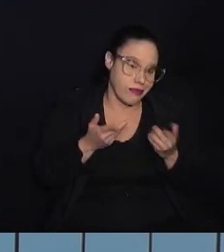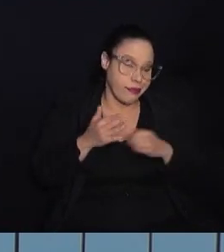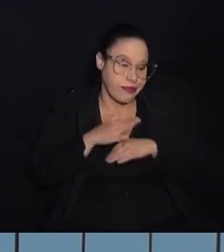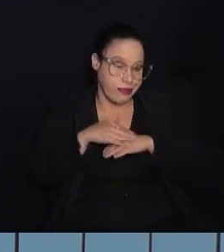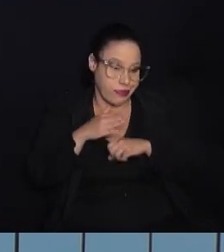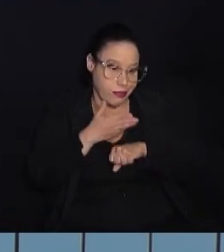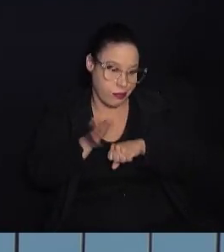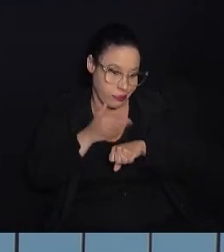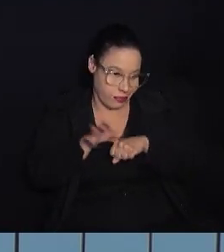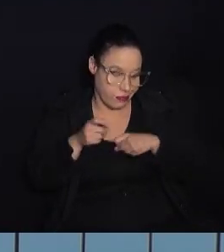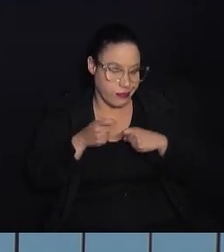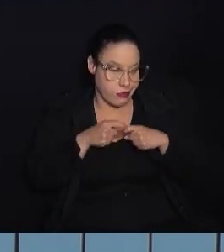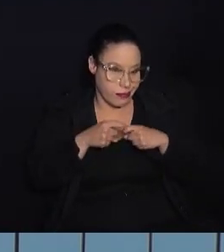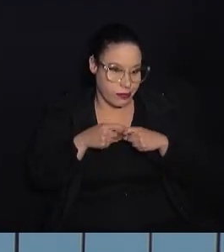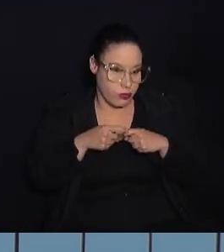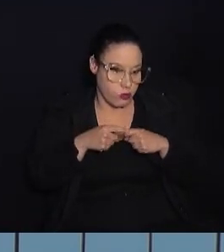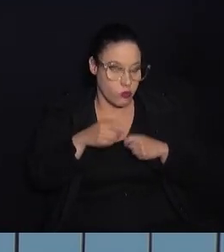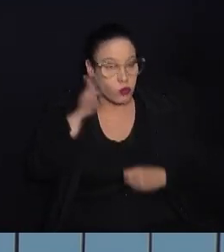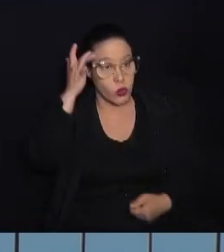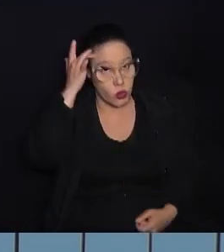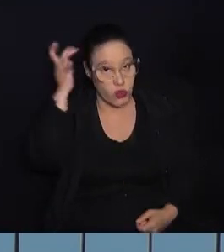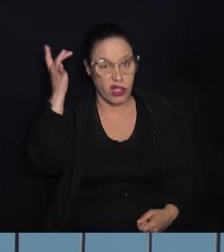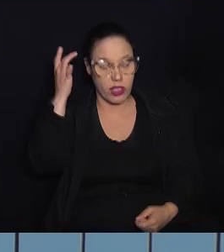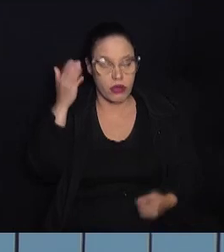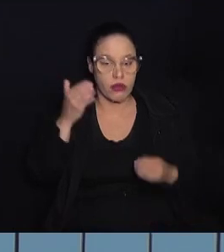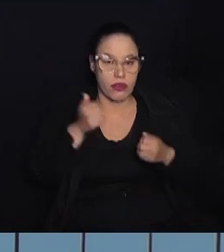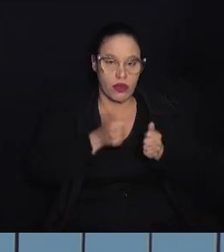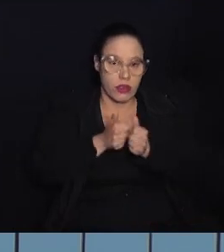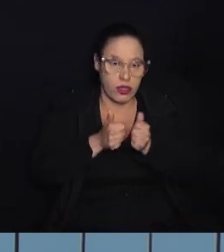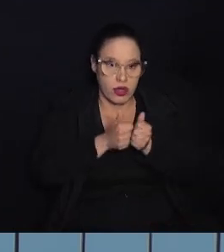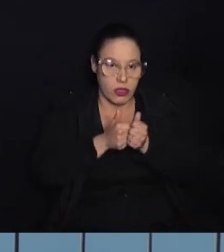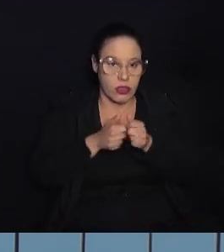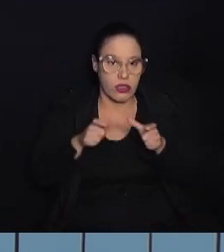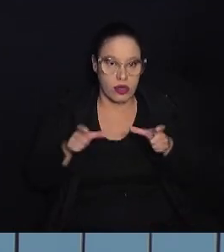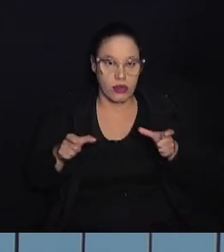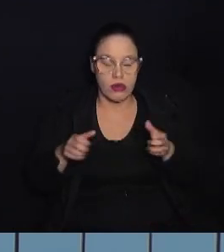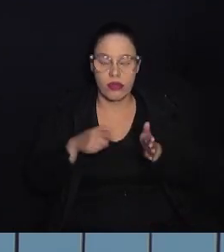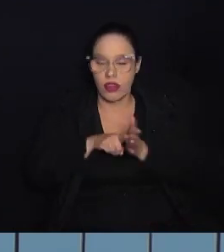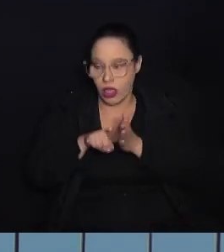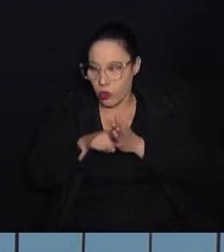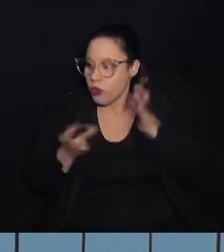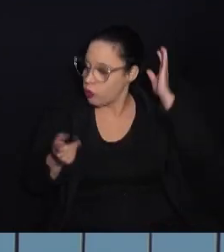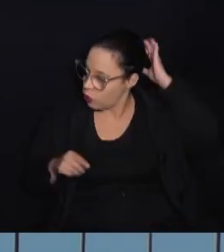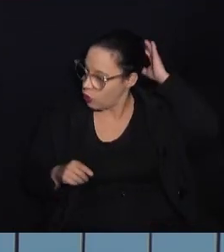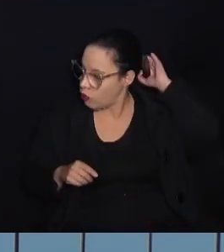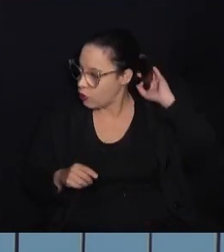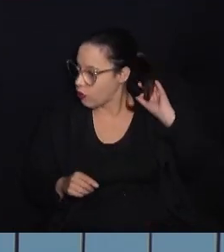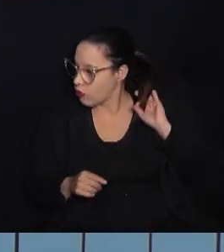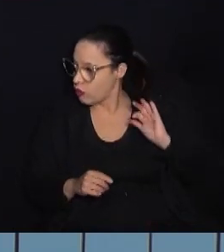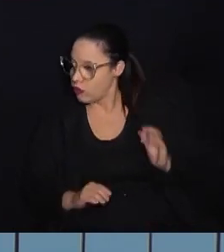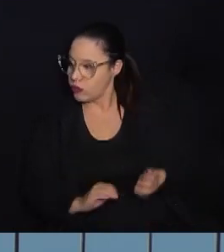para a prática médica, que eu acho que isso vai facilitar também o acompanhamento de casos, estudos.